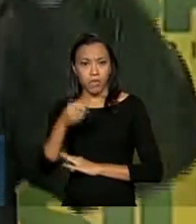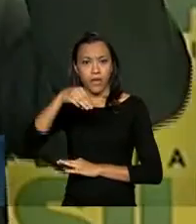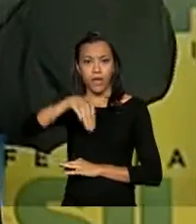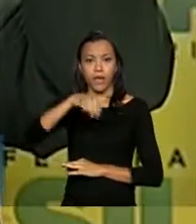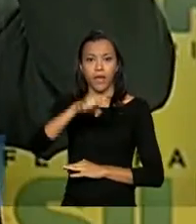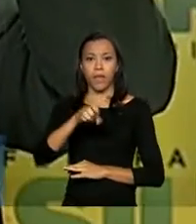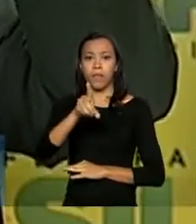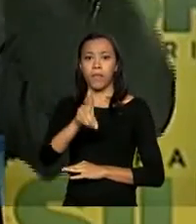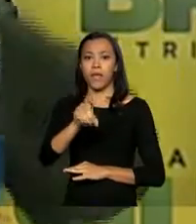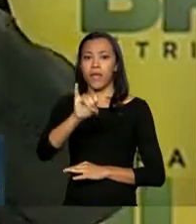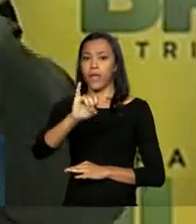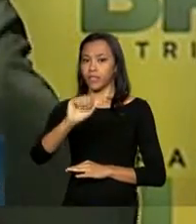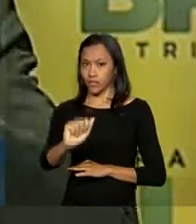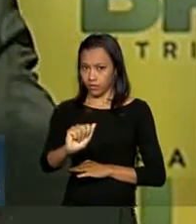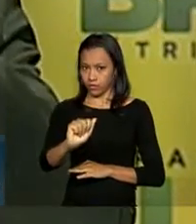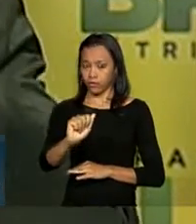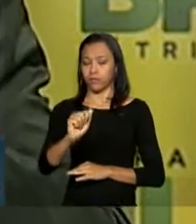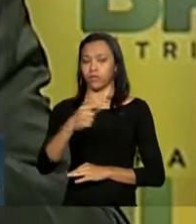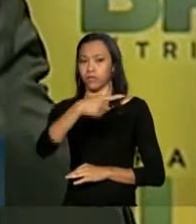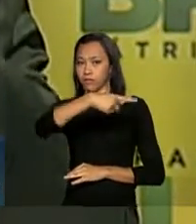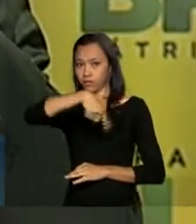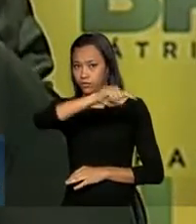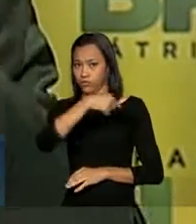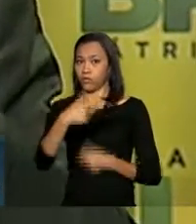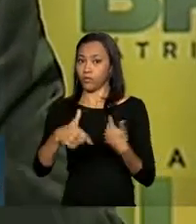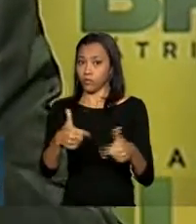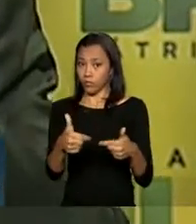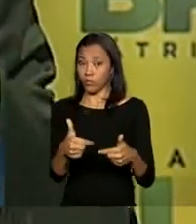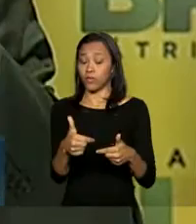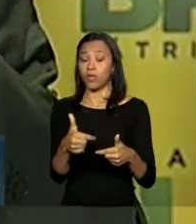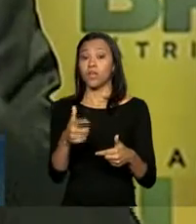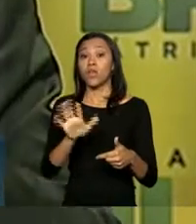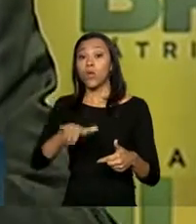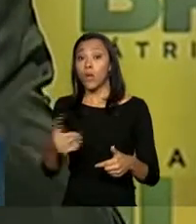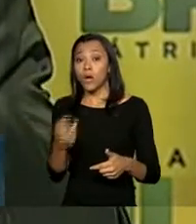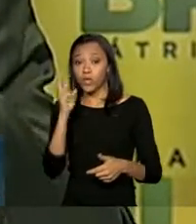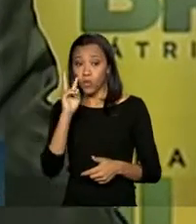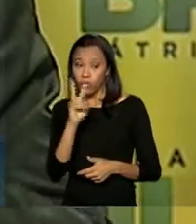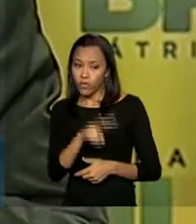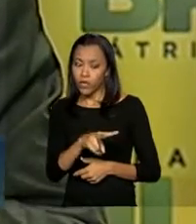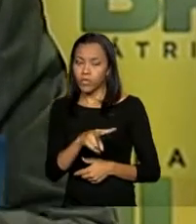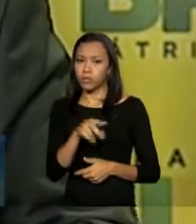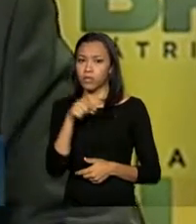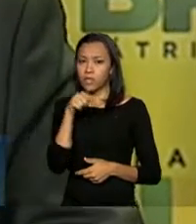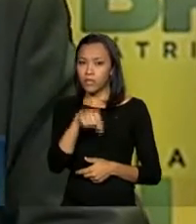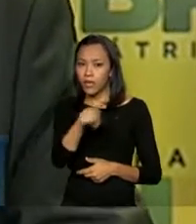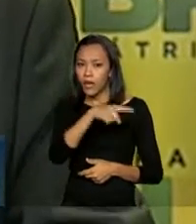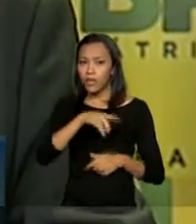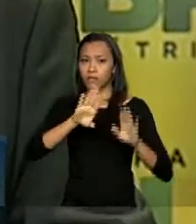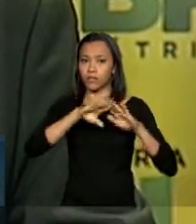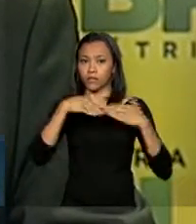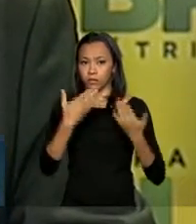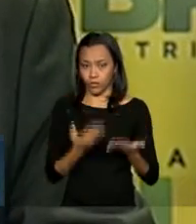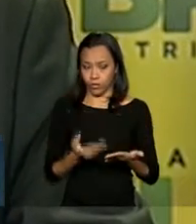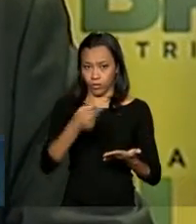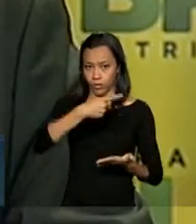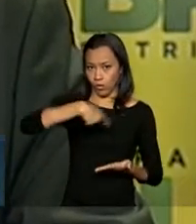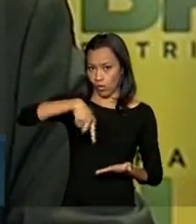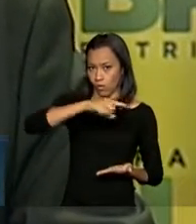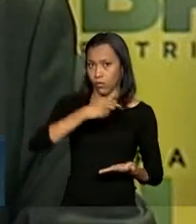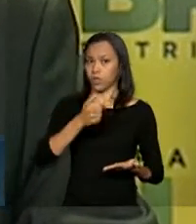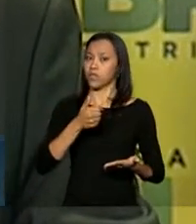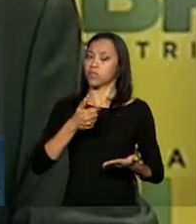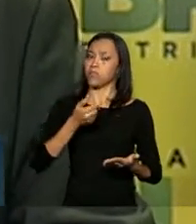é uma super média, mas quando eu olho as condições nas quais elas trabalham e o trabalho que